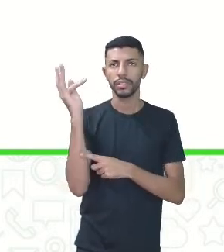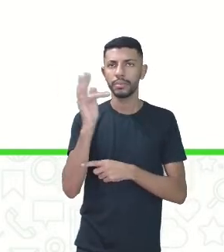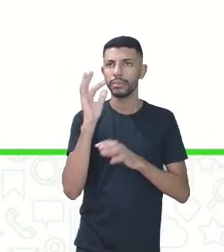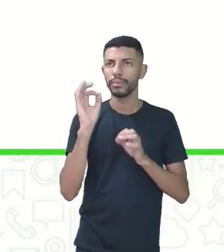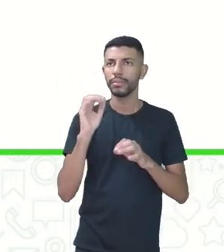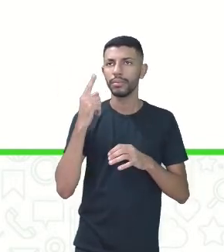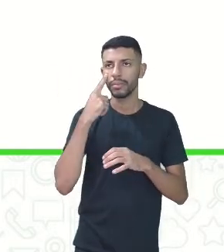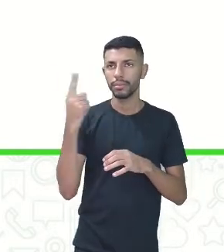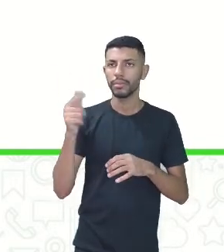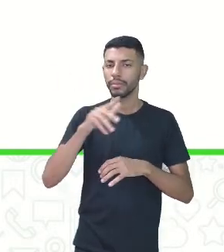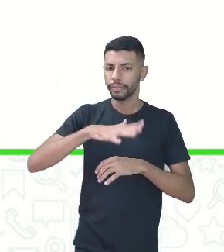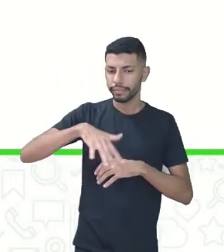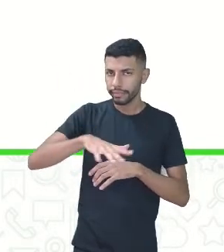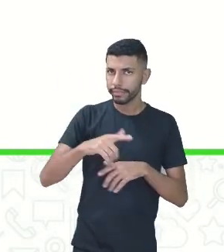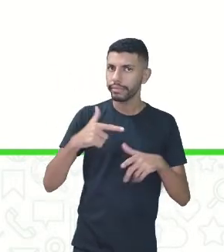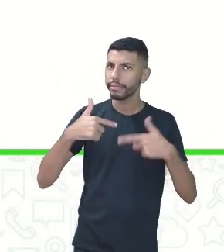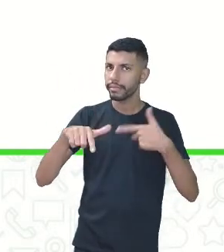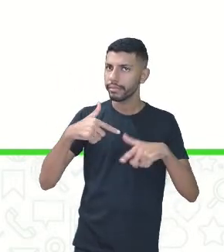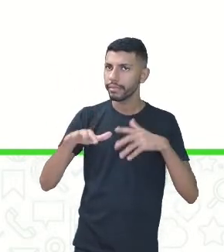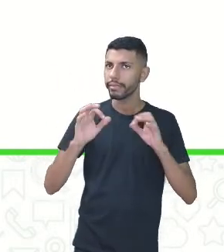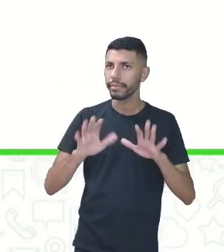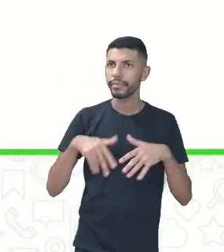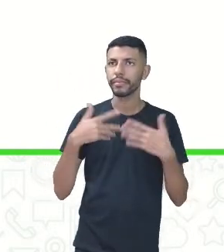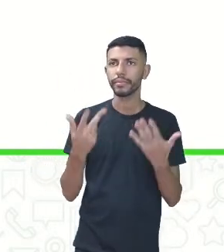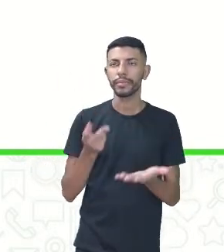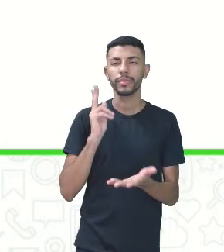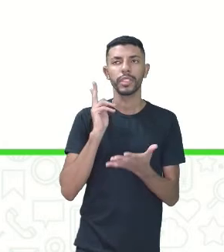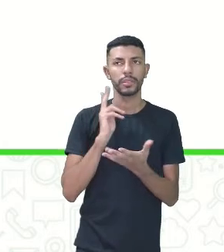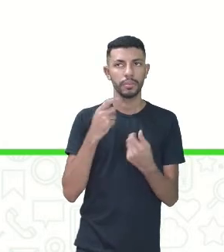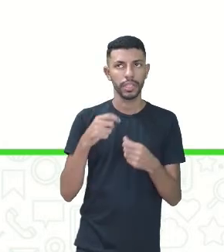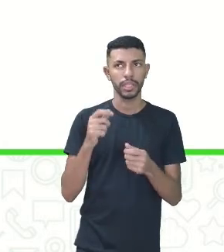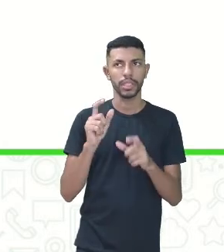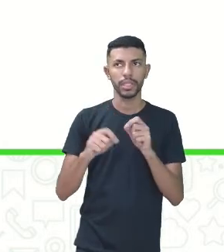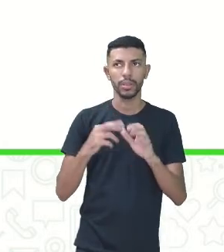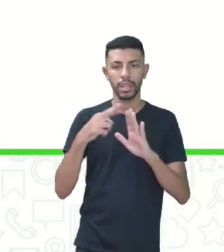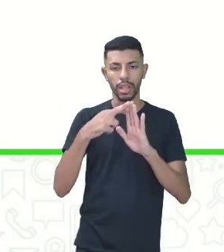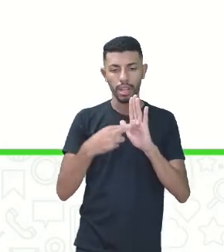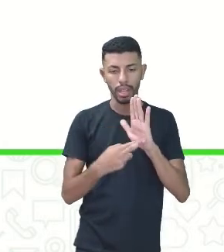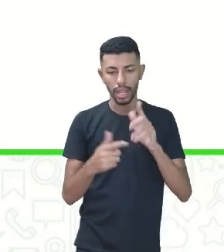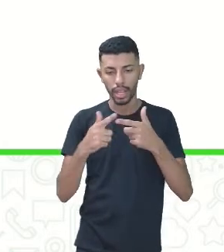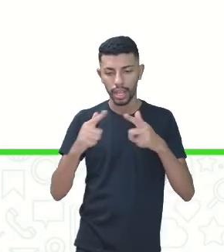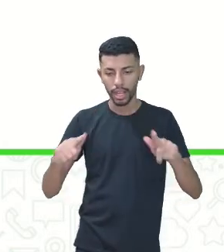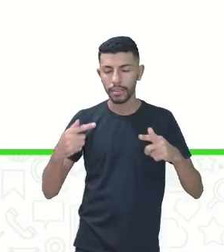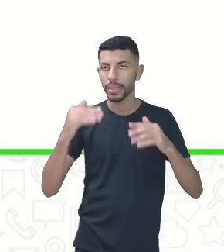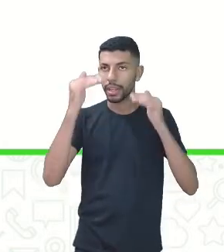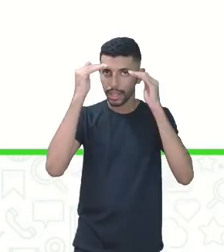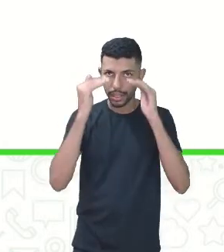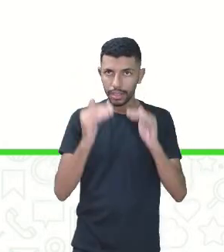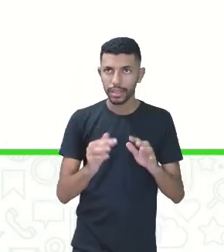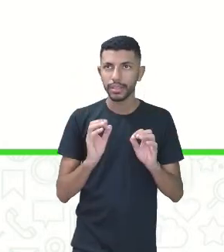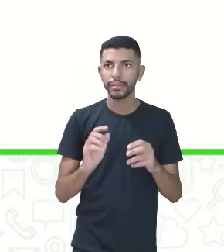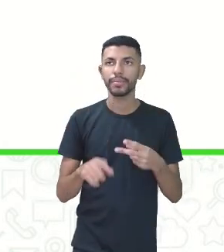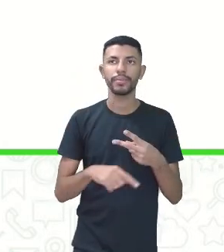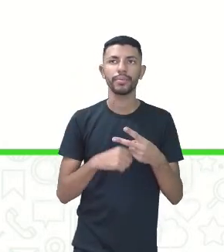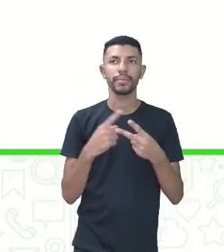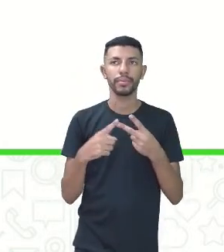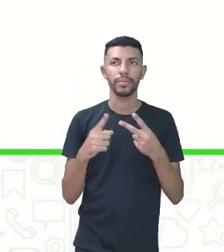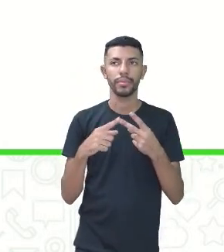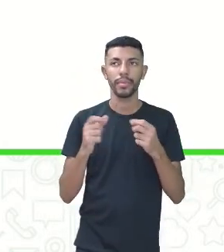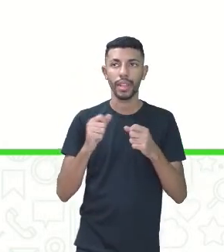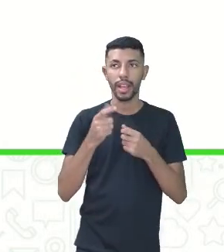estão no ambiente de trabalho. Então, segue rigorosamente as regras da gramática,